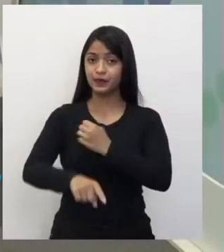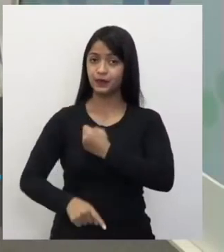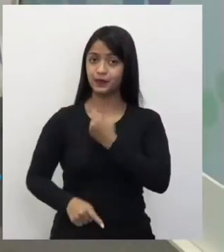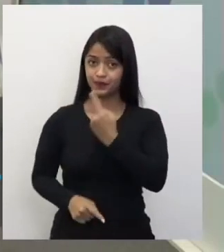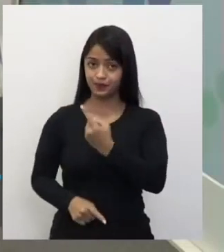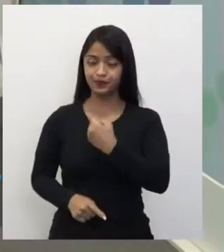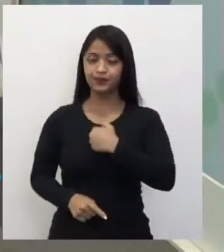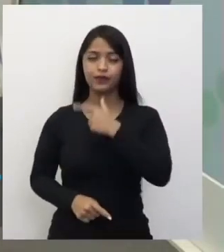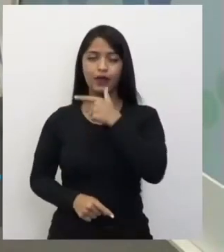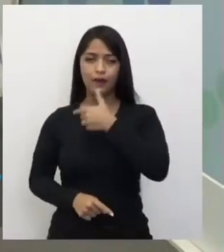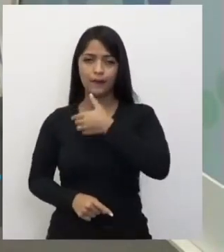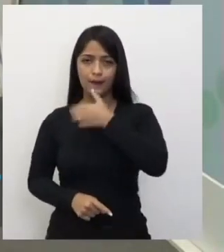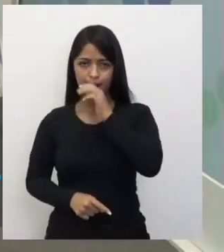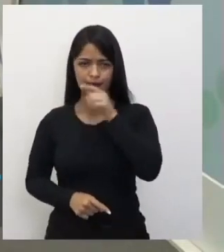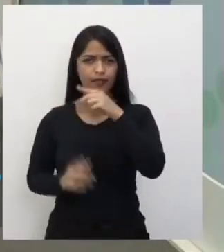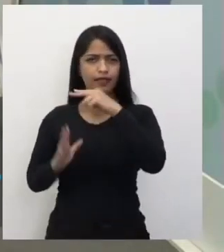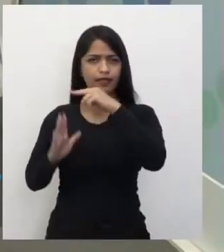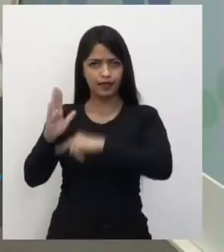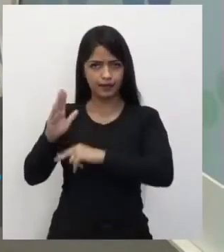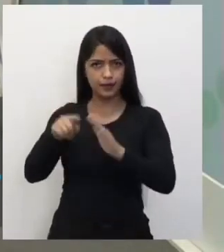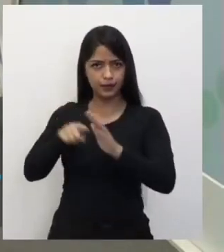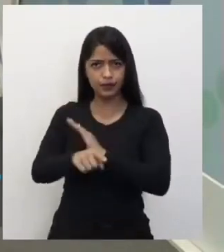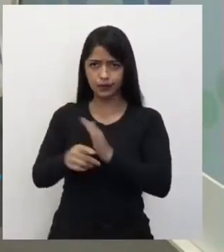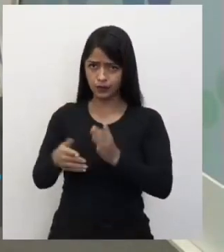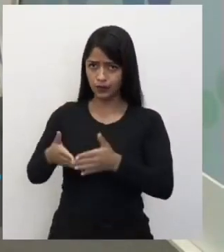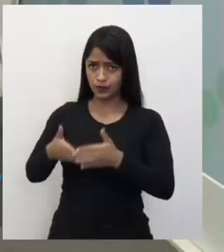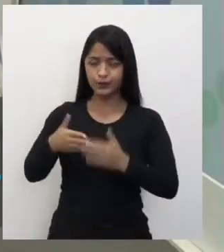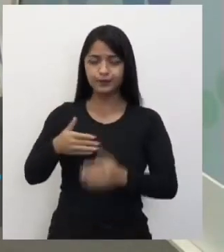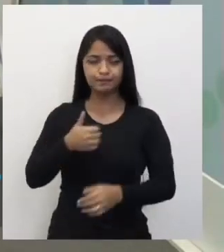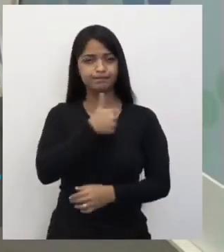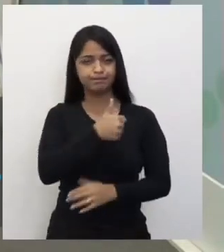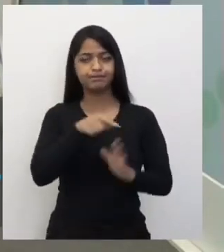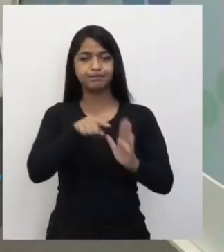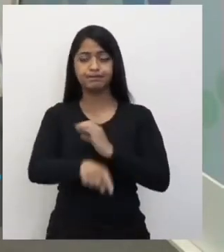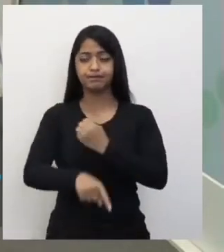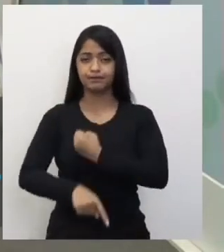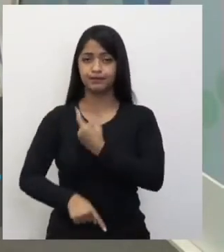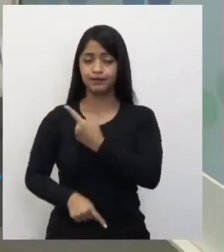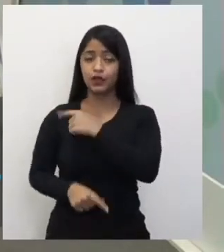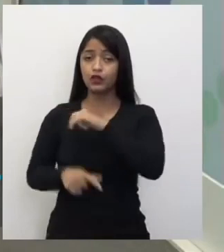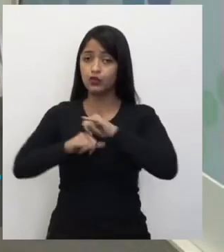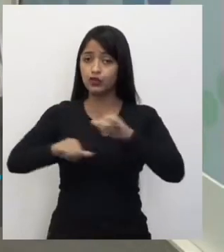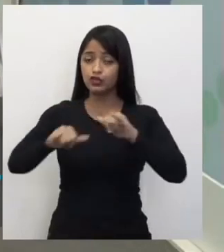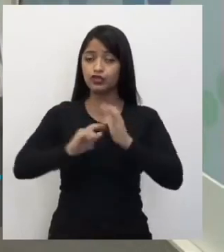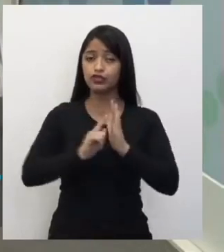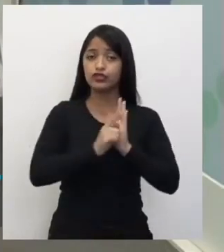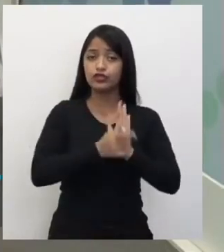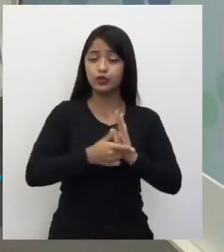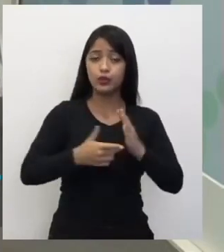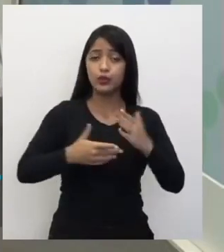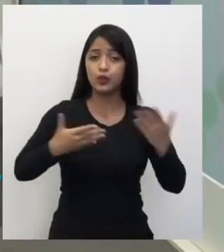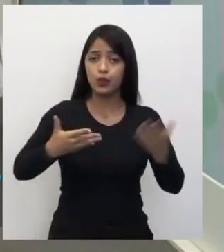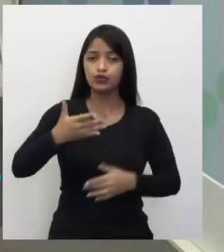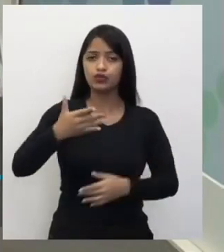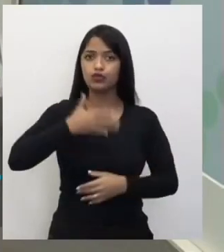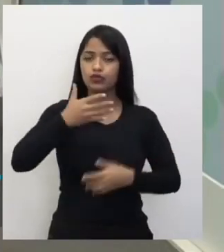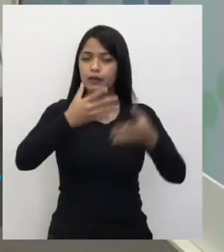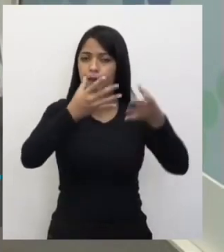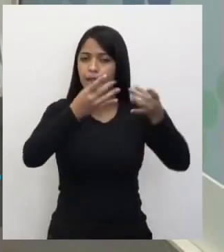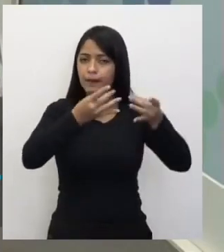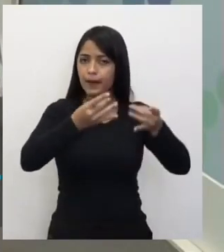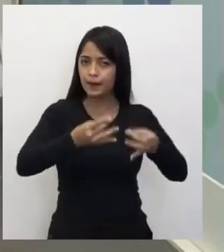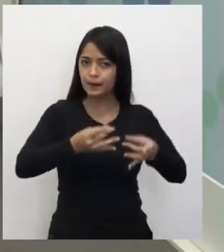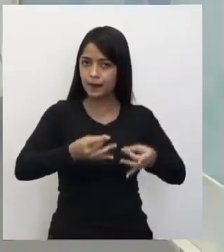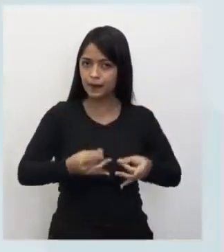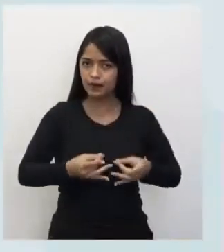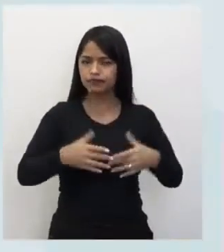água aqui, você lê a questão para mim, por favor? Então, questão 1. A notícia é um gênero textual discursivo, de cunho